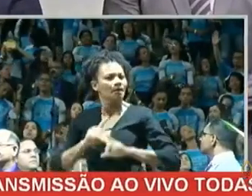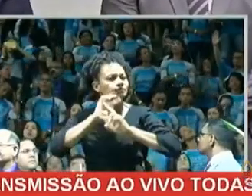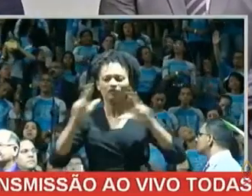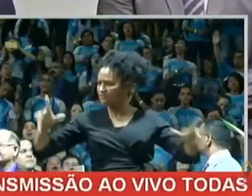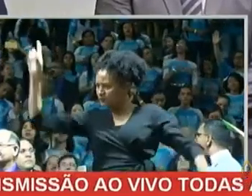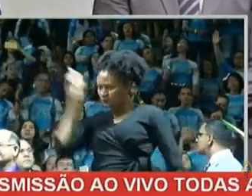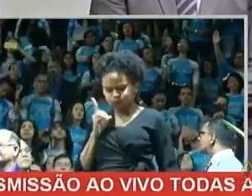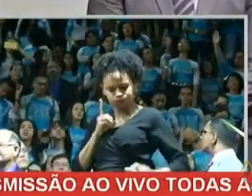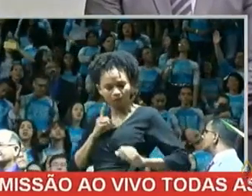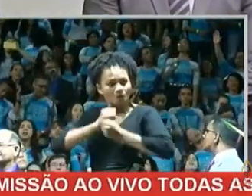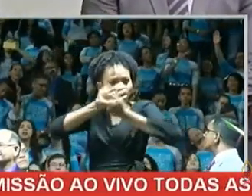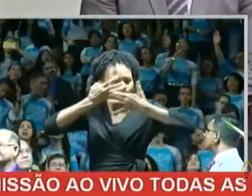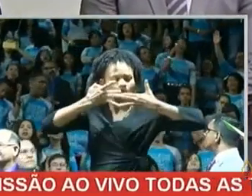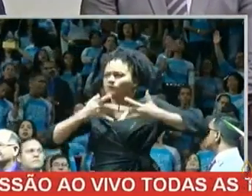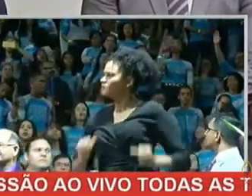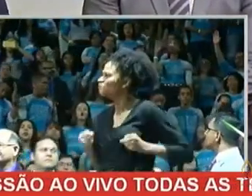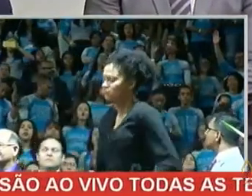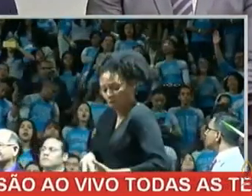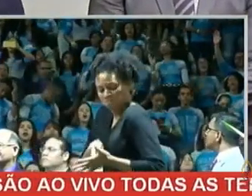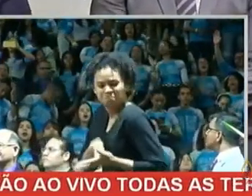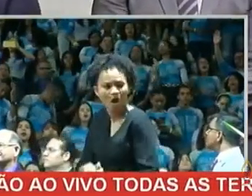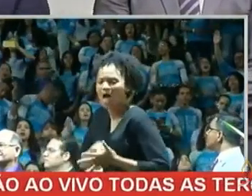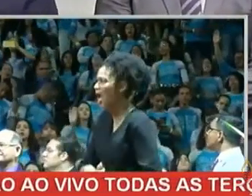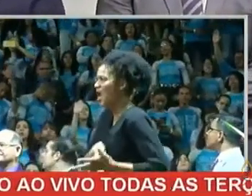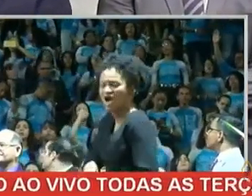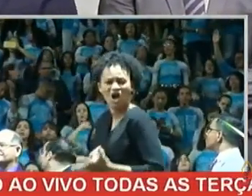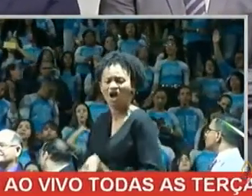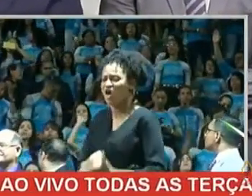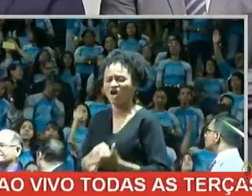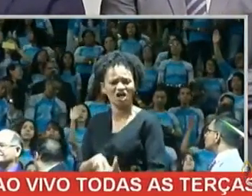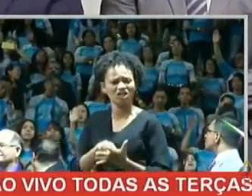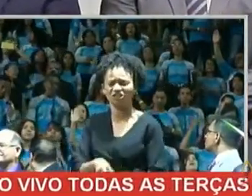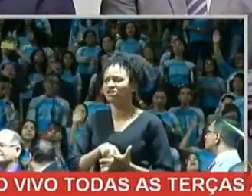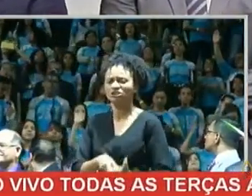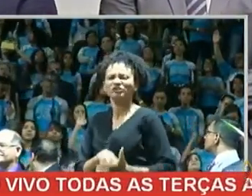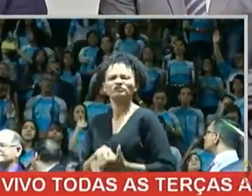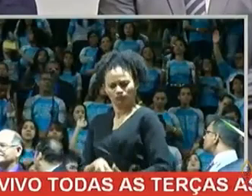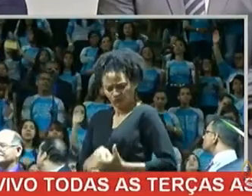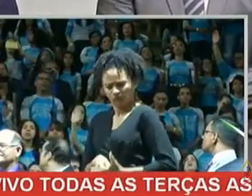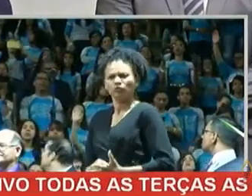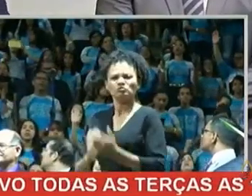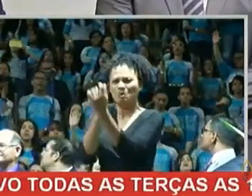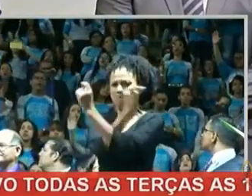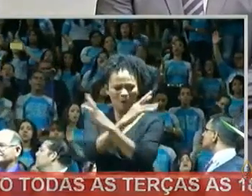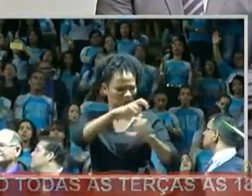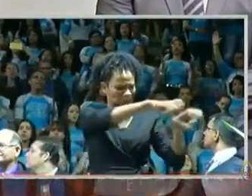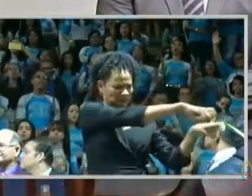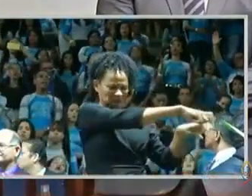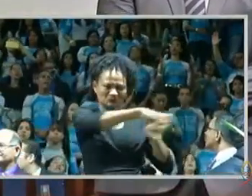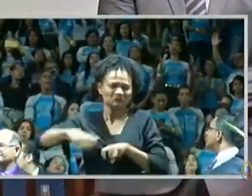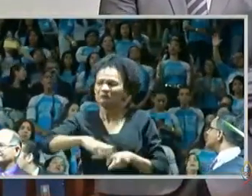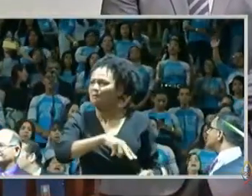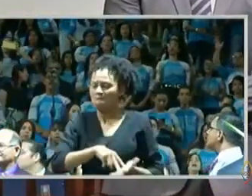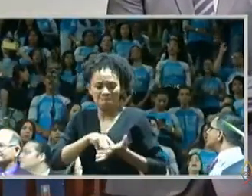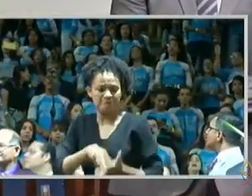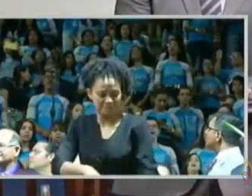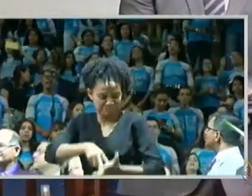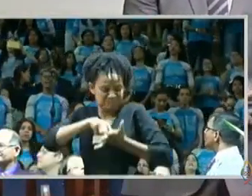brilho diferente até no olhar. E de pé na multidão eles